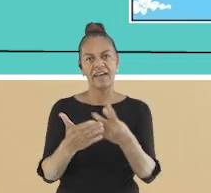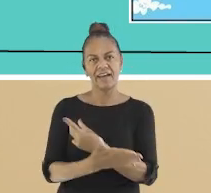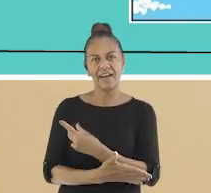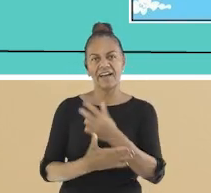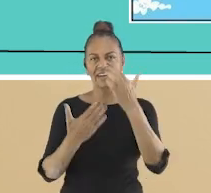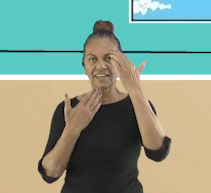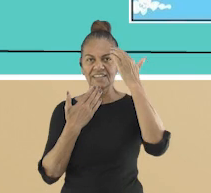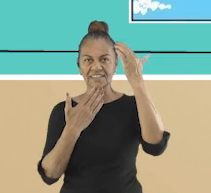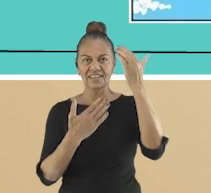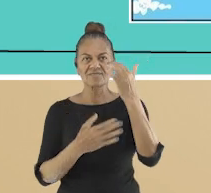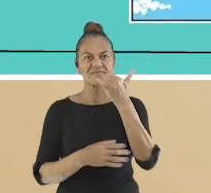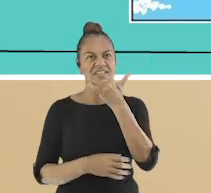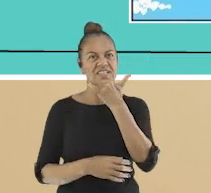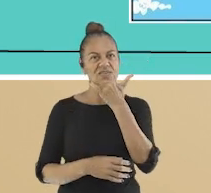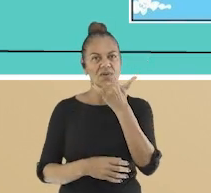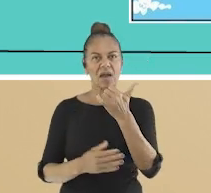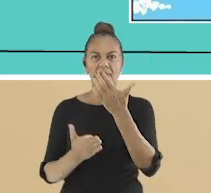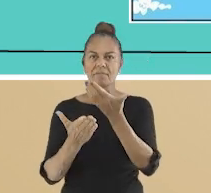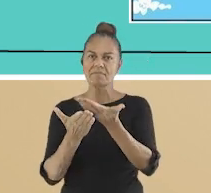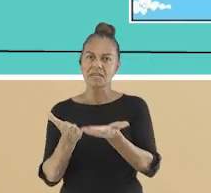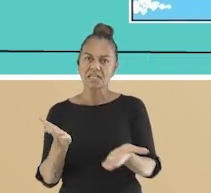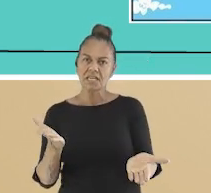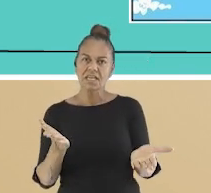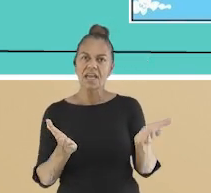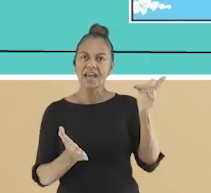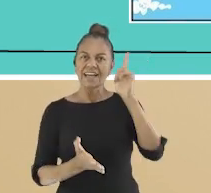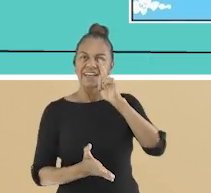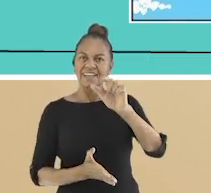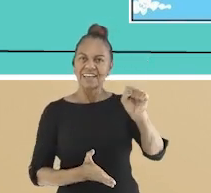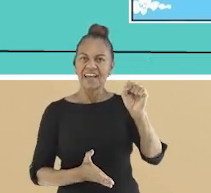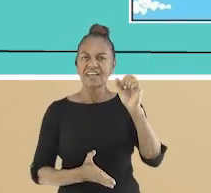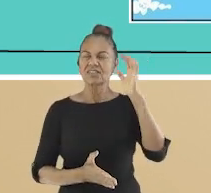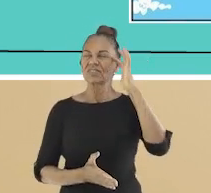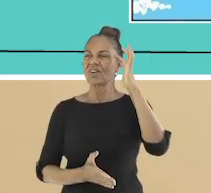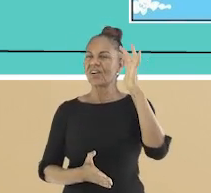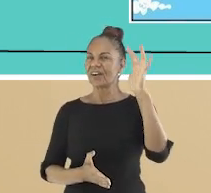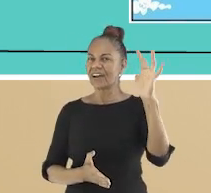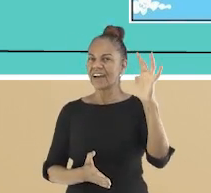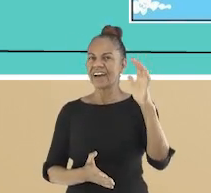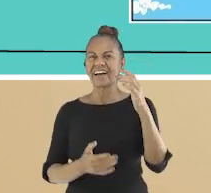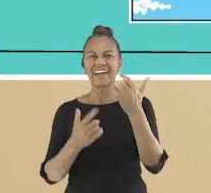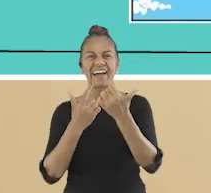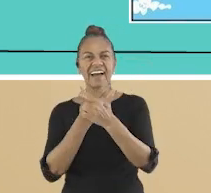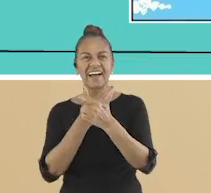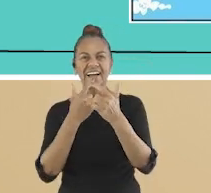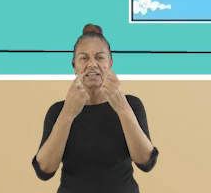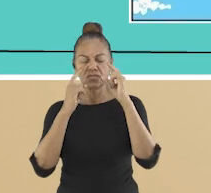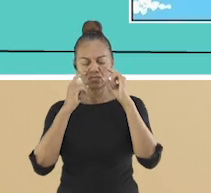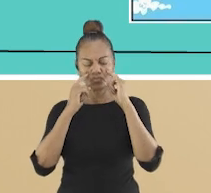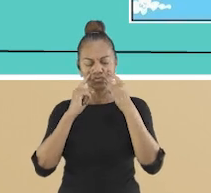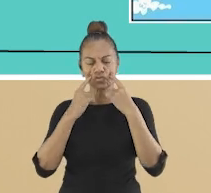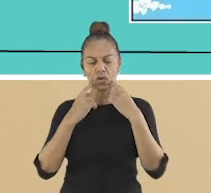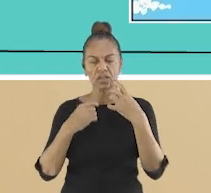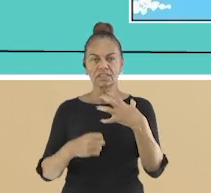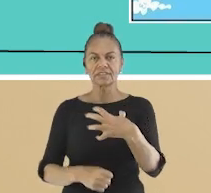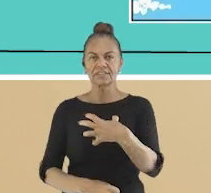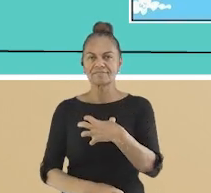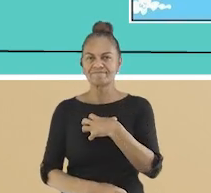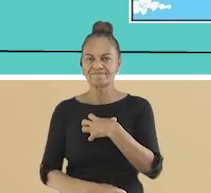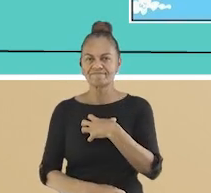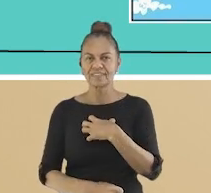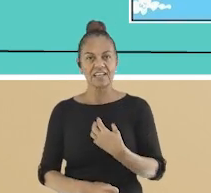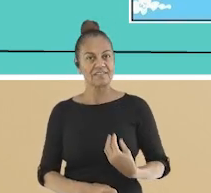errar, agradecer, perdoar, perder, ganhar, sonhar, rir,